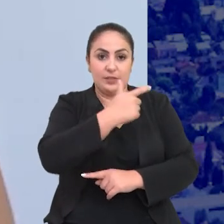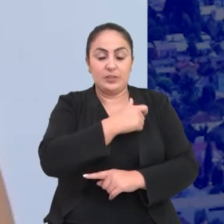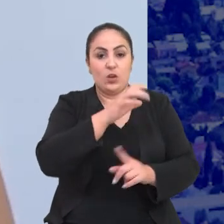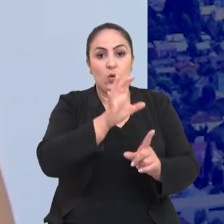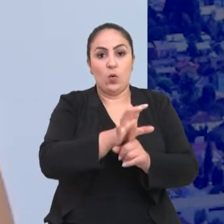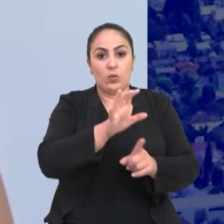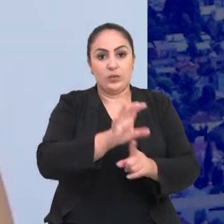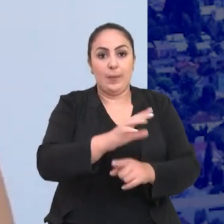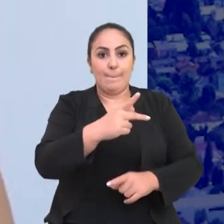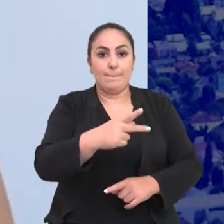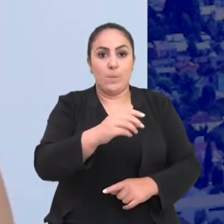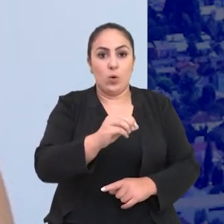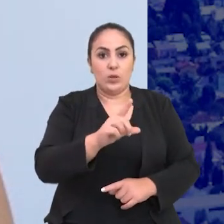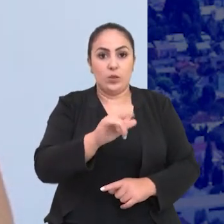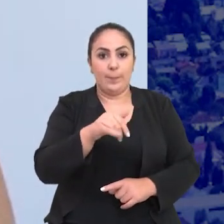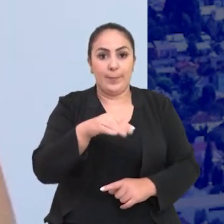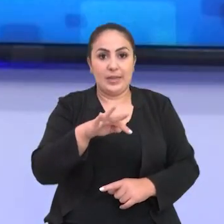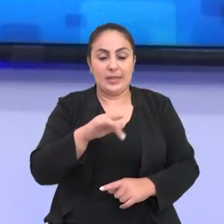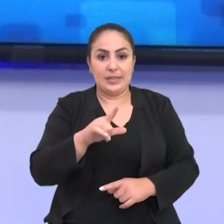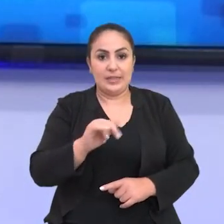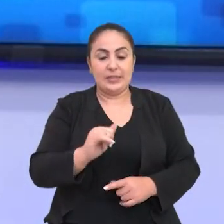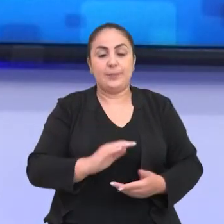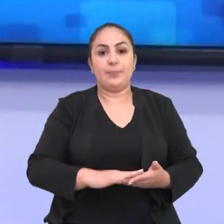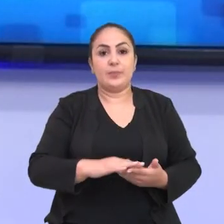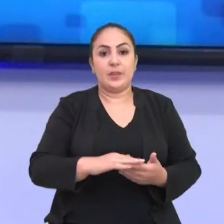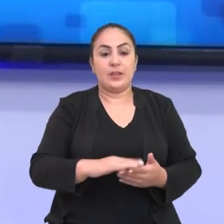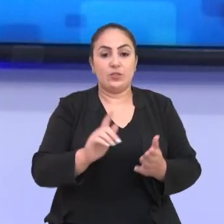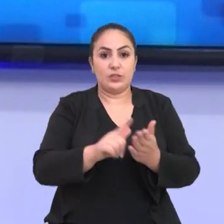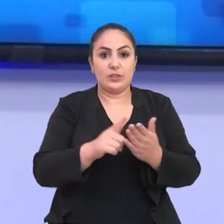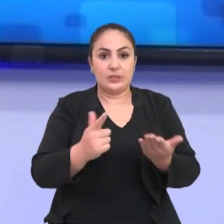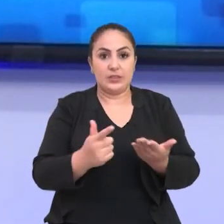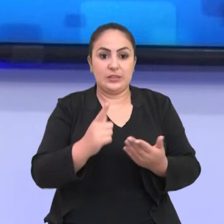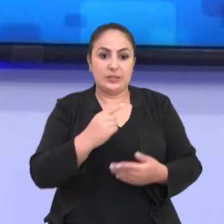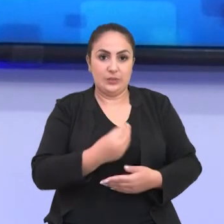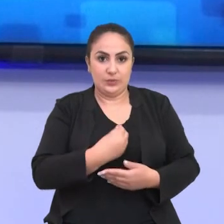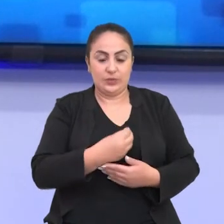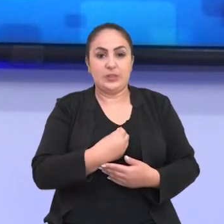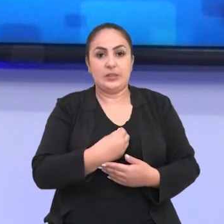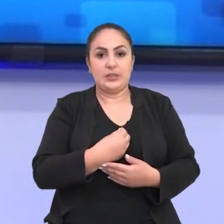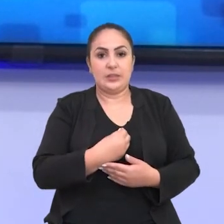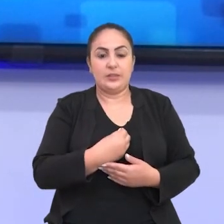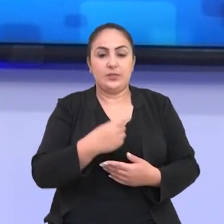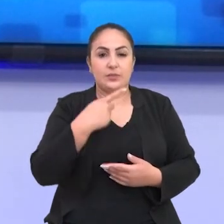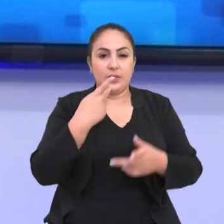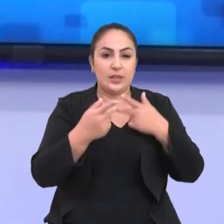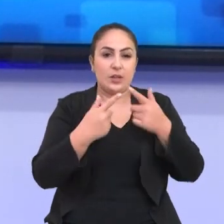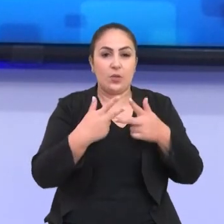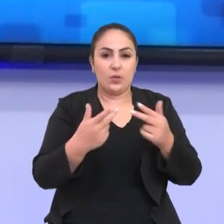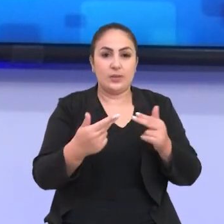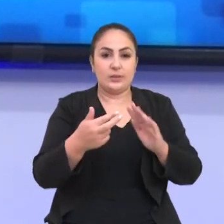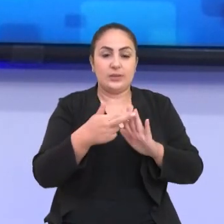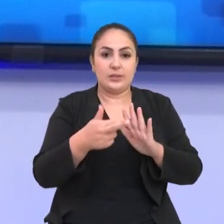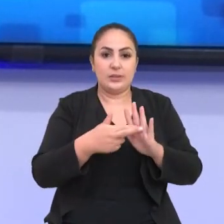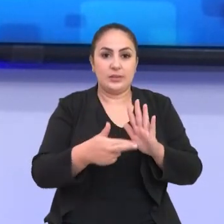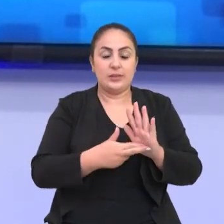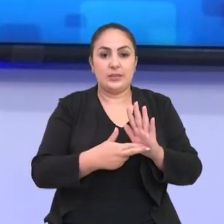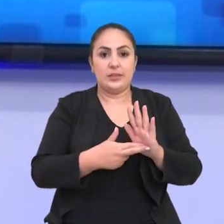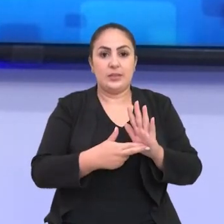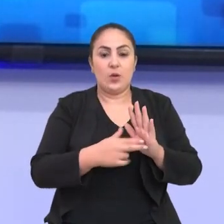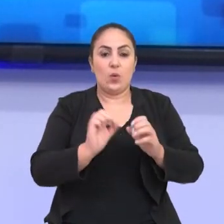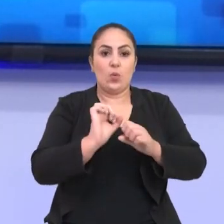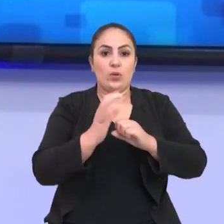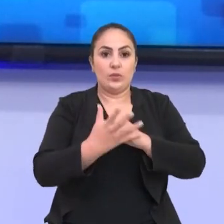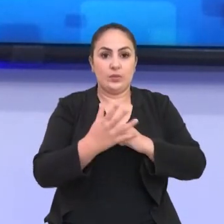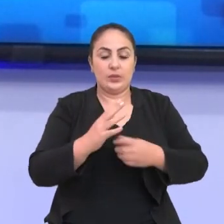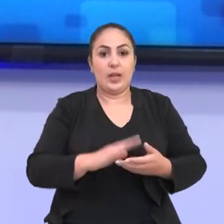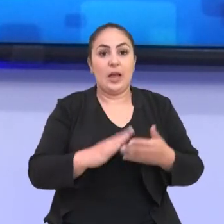foram imunizadas contra a poliomielite. Jornalista que vive na Espanha comenta medidas para restringir segunda onda